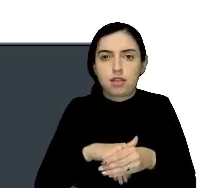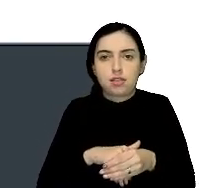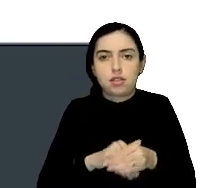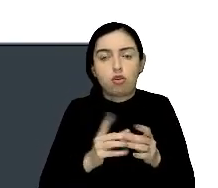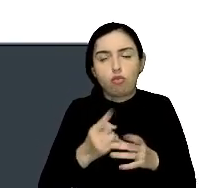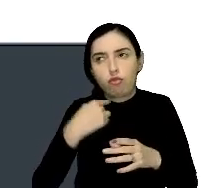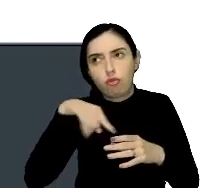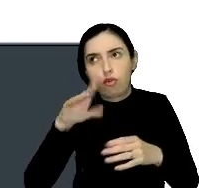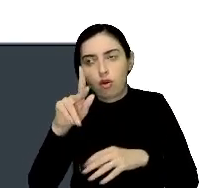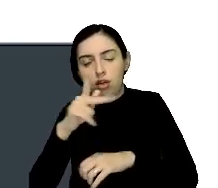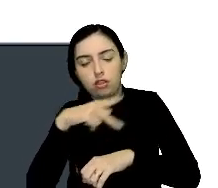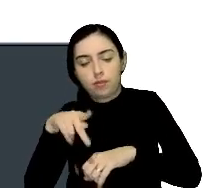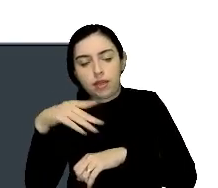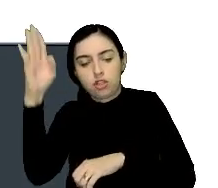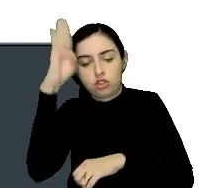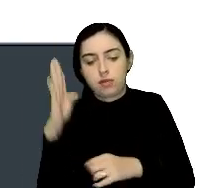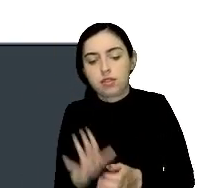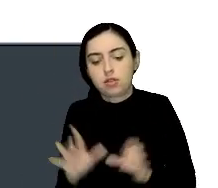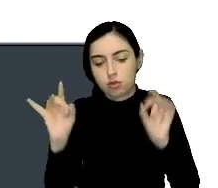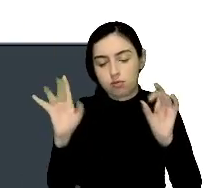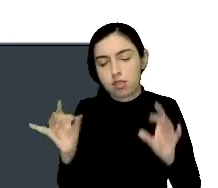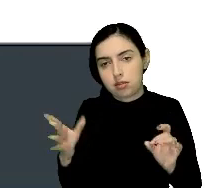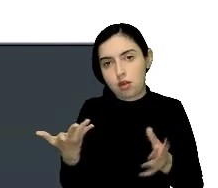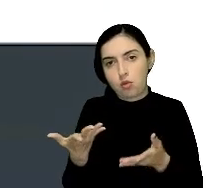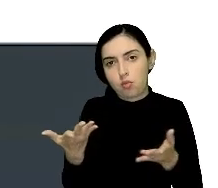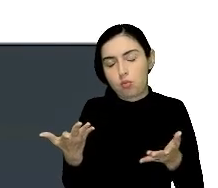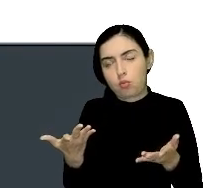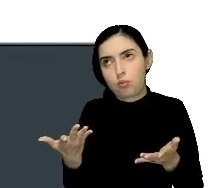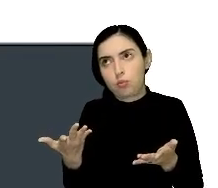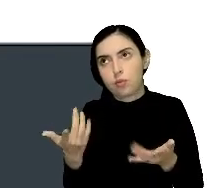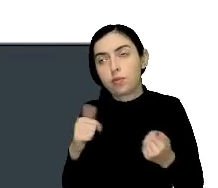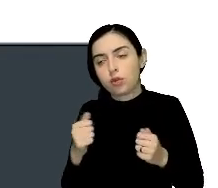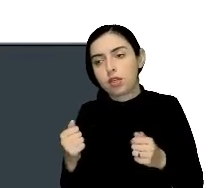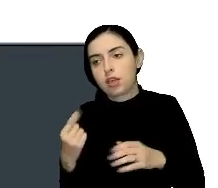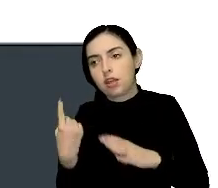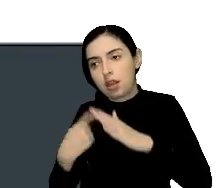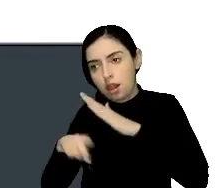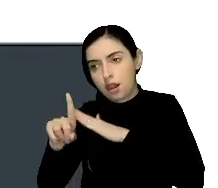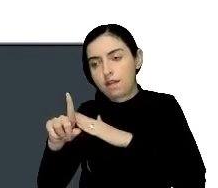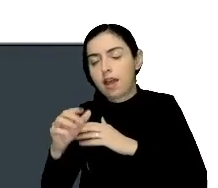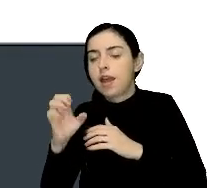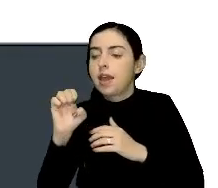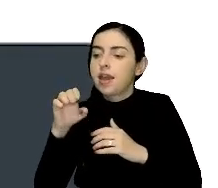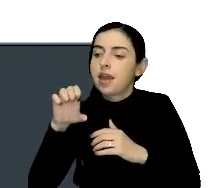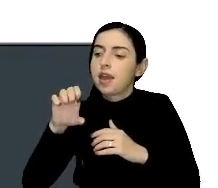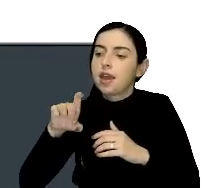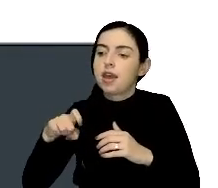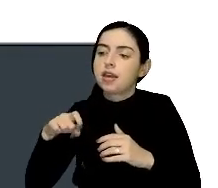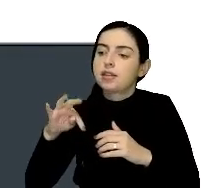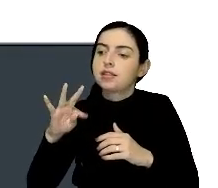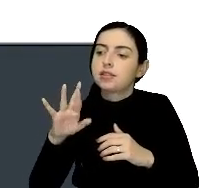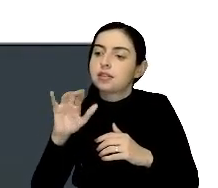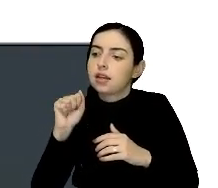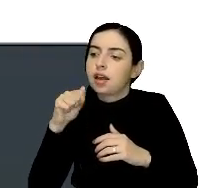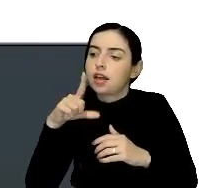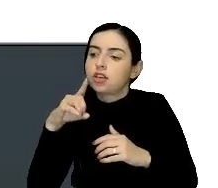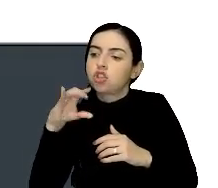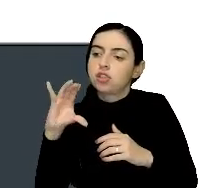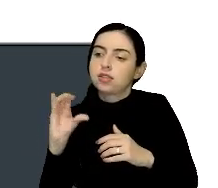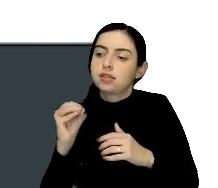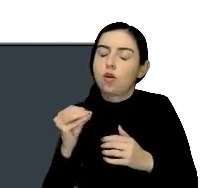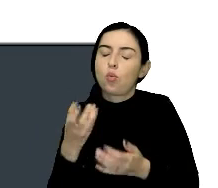Brasil, no caso específico da possibilidade de extradição, né? Então a gente poderia pensar nesse contexto.